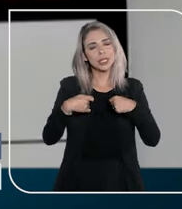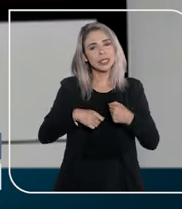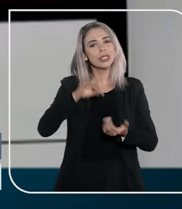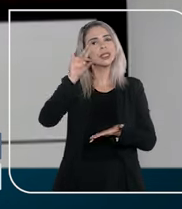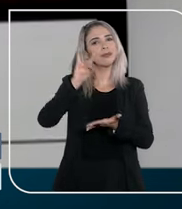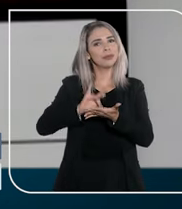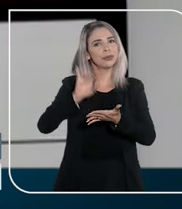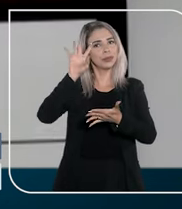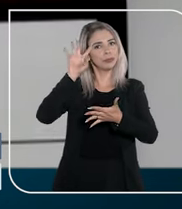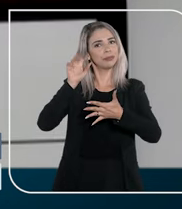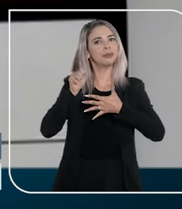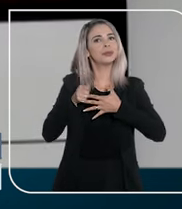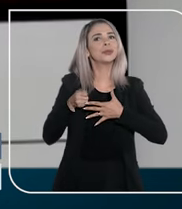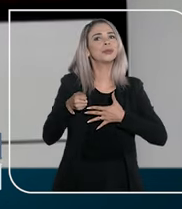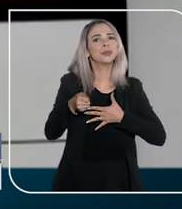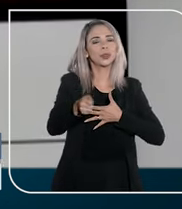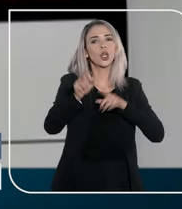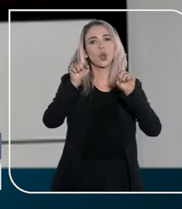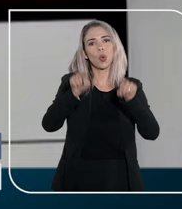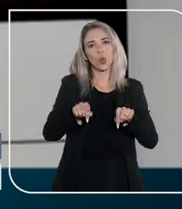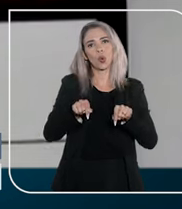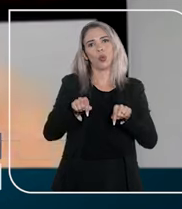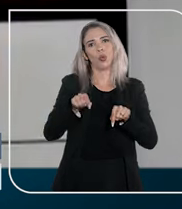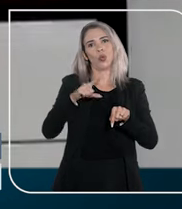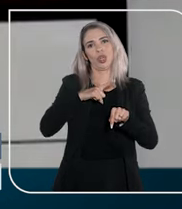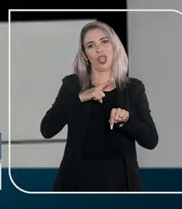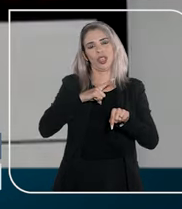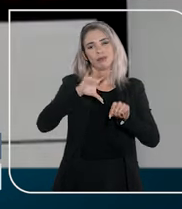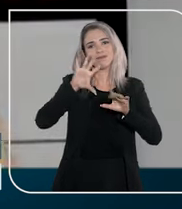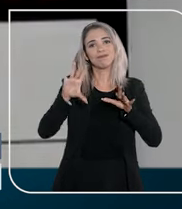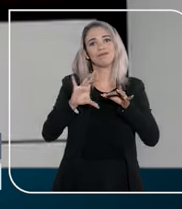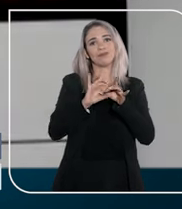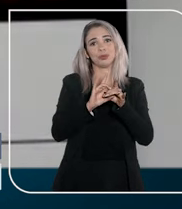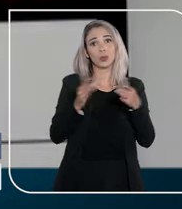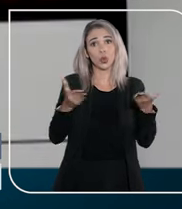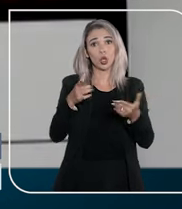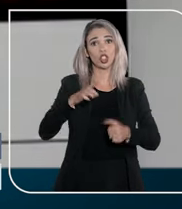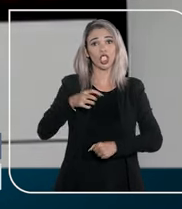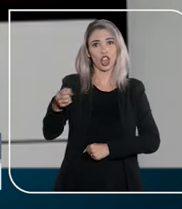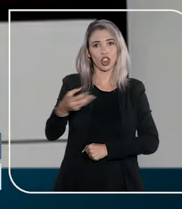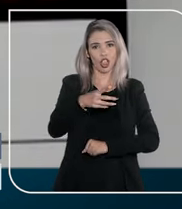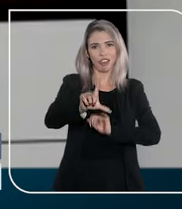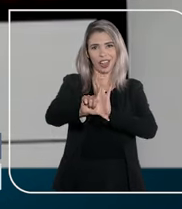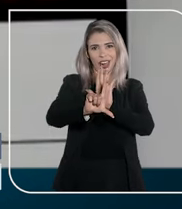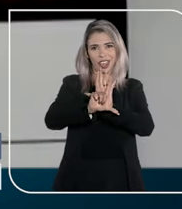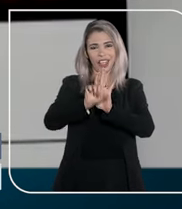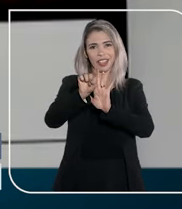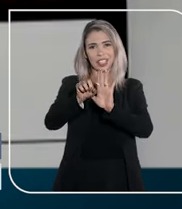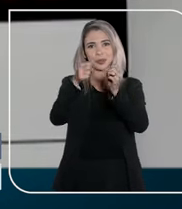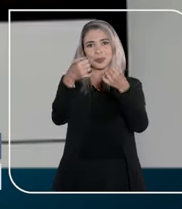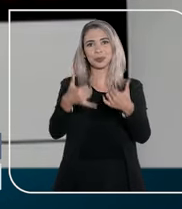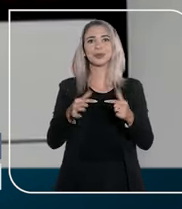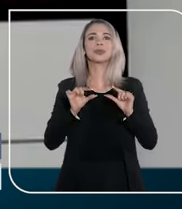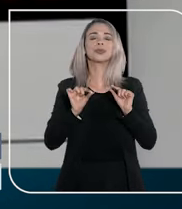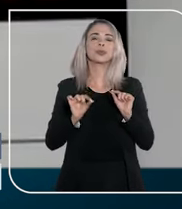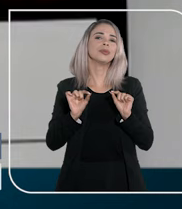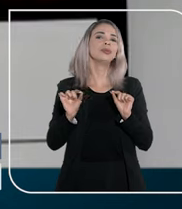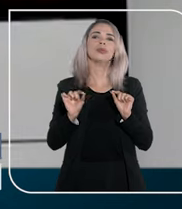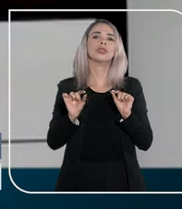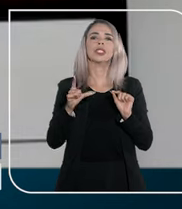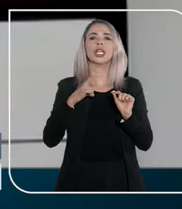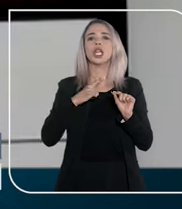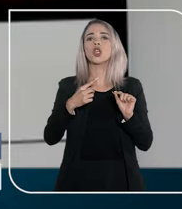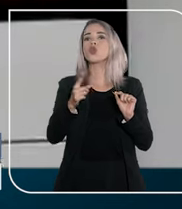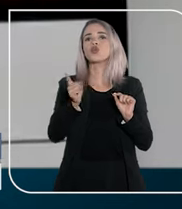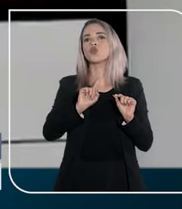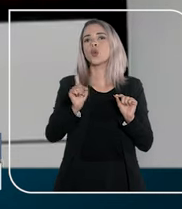é vinculante do Supremo. O que nós temos agora é uma inovação legislativa que não se confunde com a cláusula